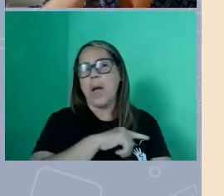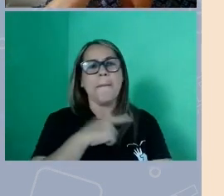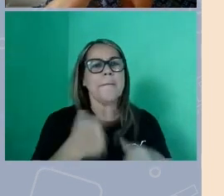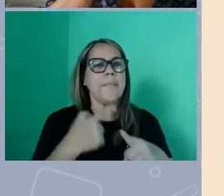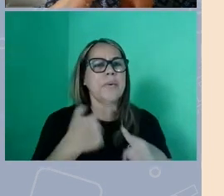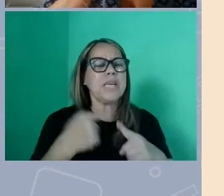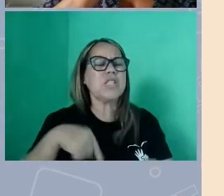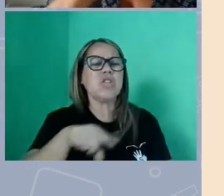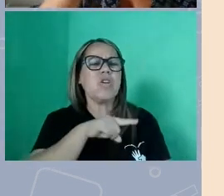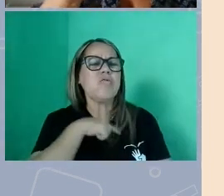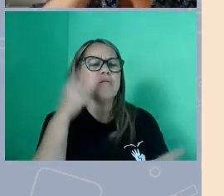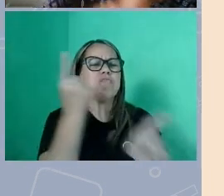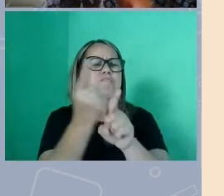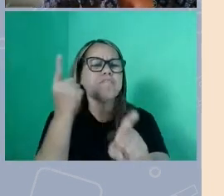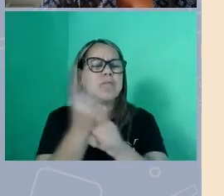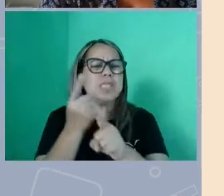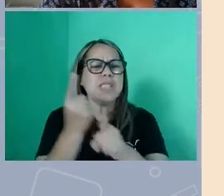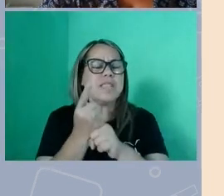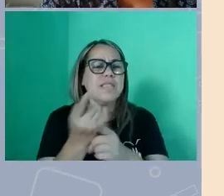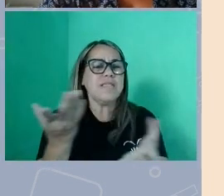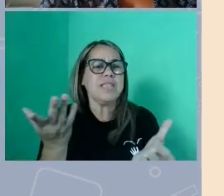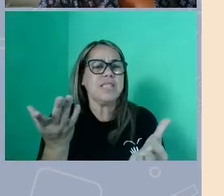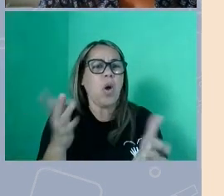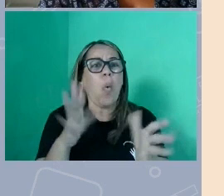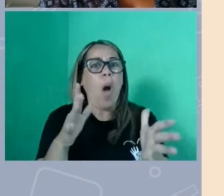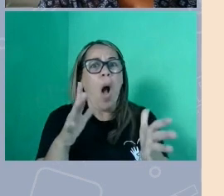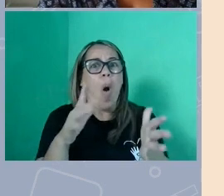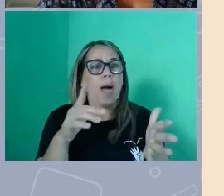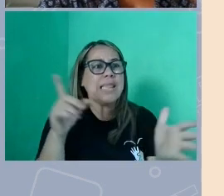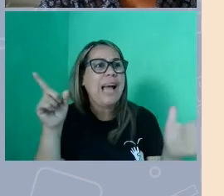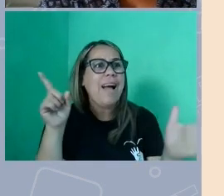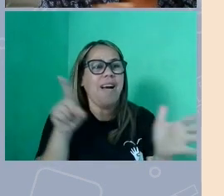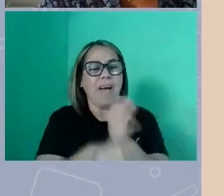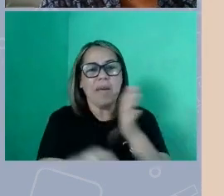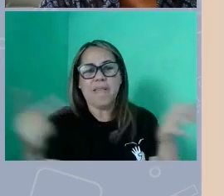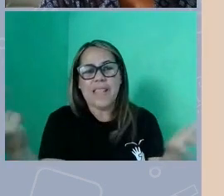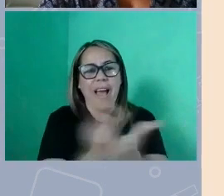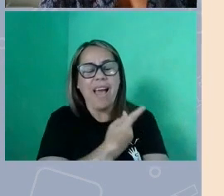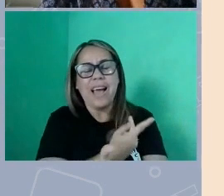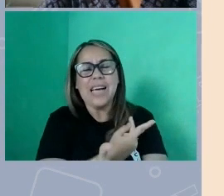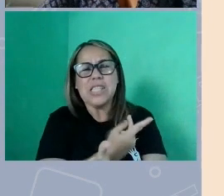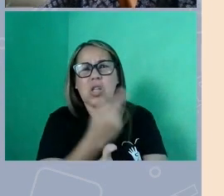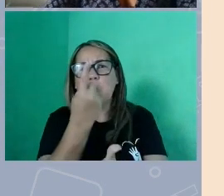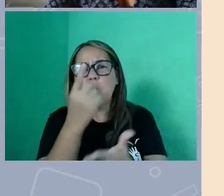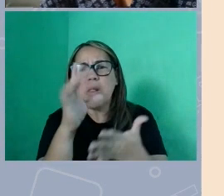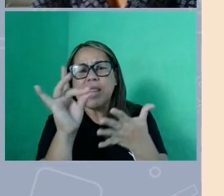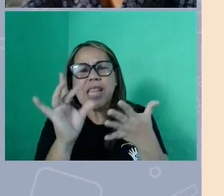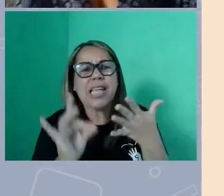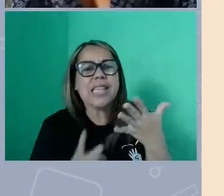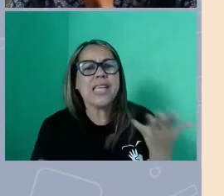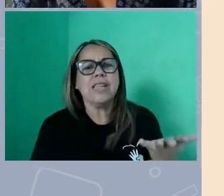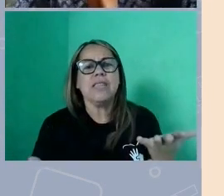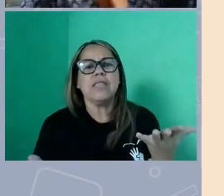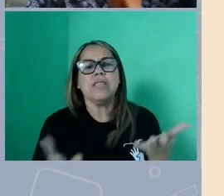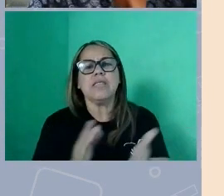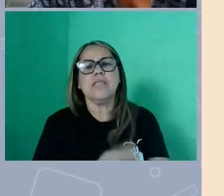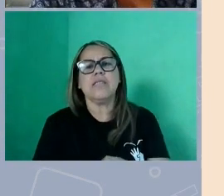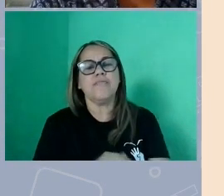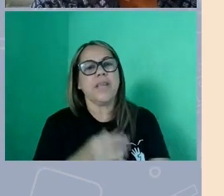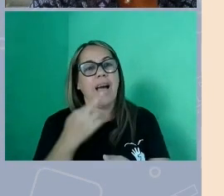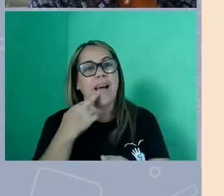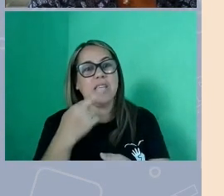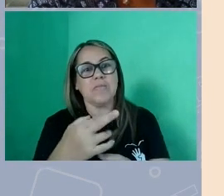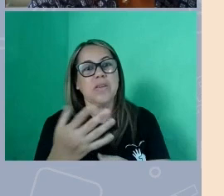identificar aí a incorreta num pequeno detalhe e aí eu espero que tenham acertado mas a resposta